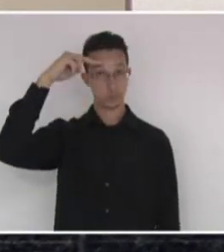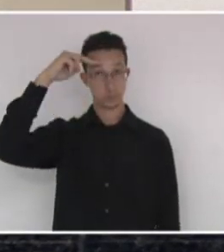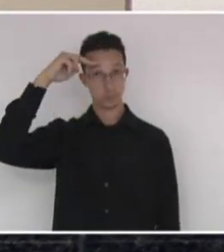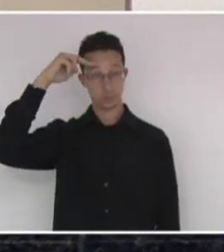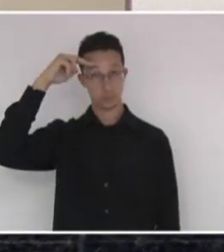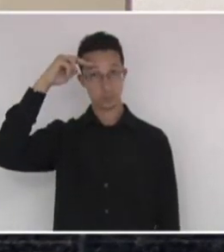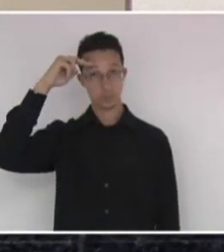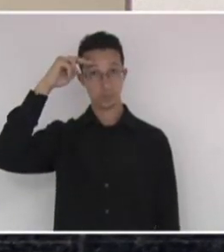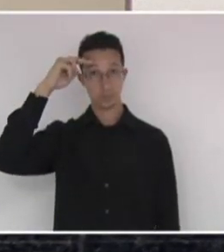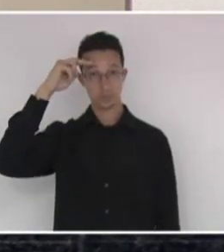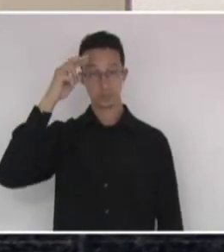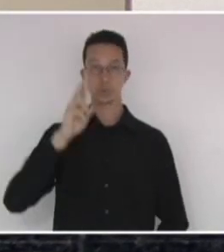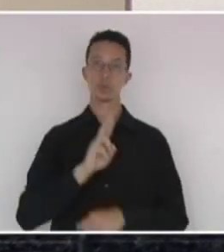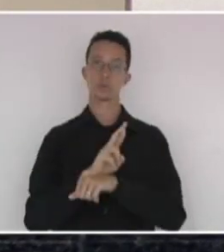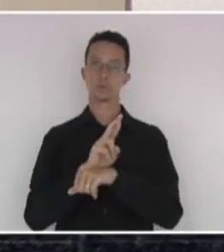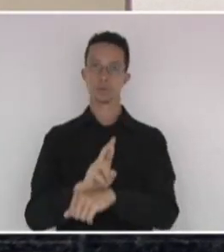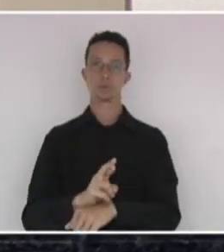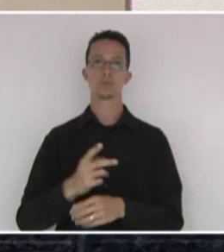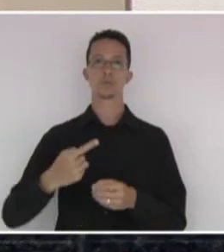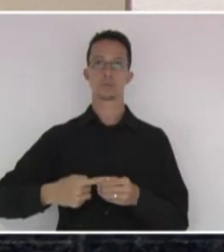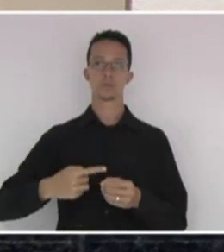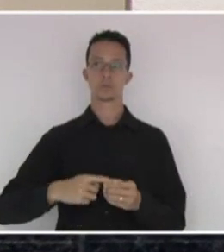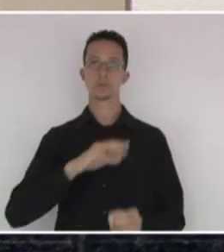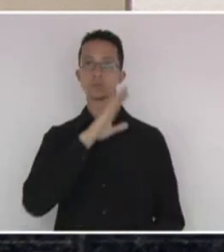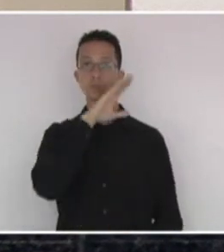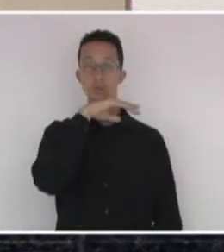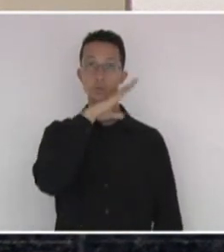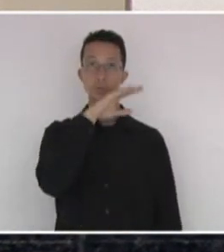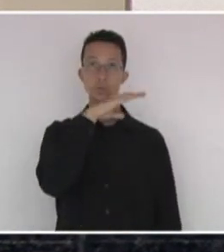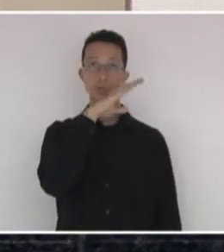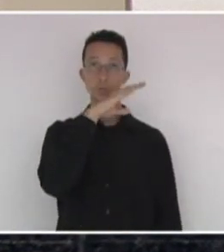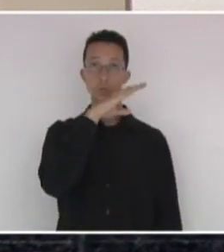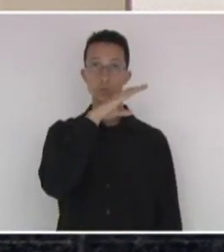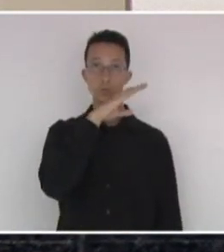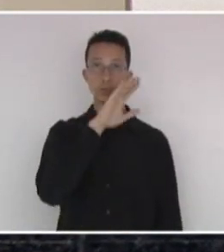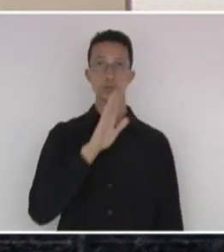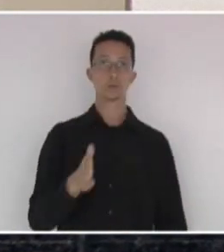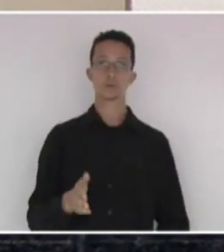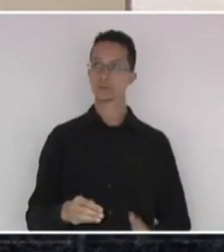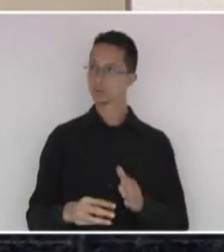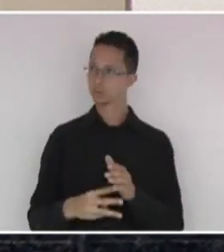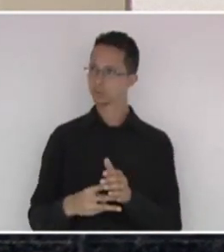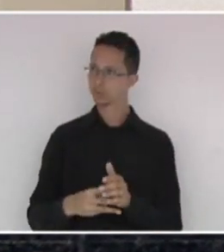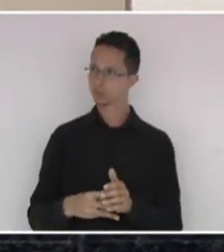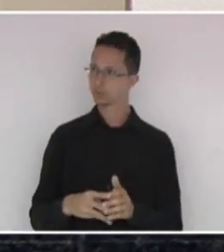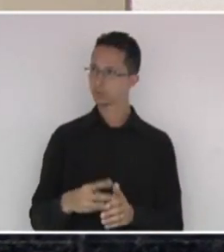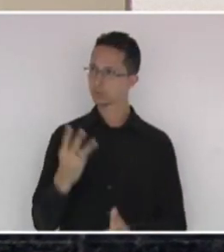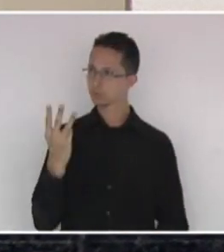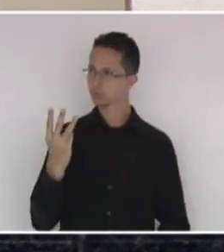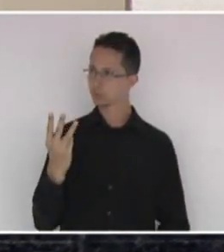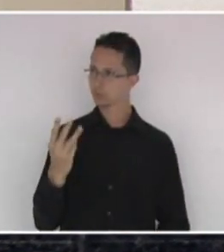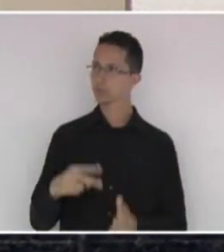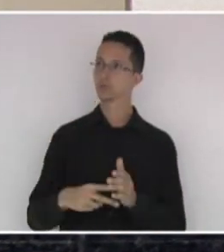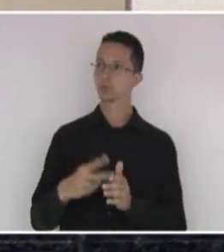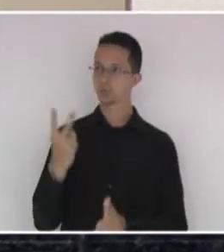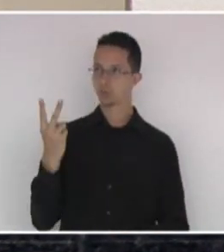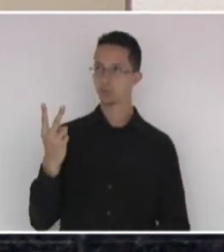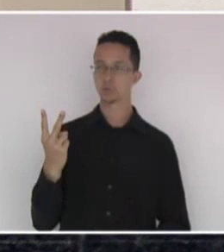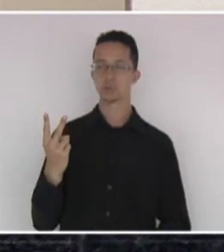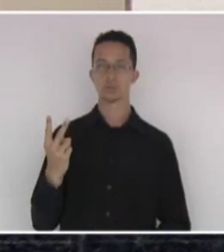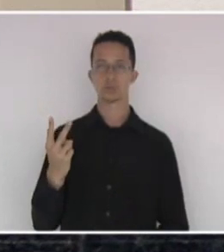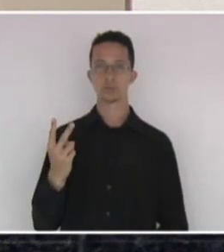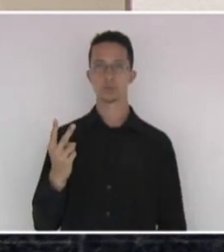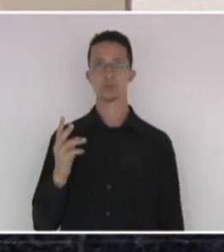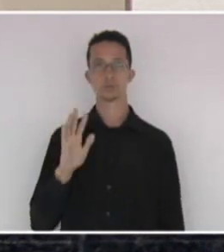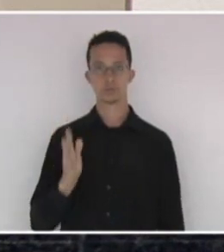de Concórdia, ele que já por três vezes, foi isso, né? Duas vezes dirigiu